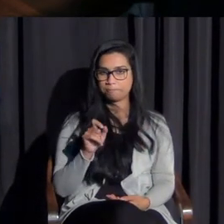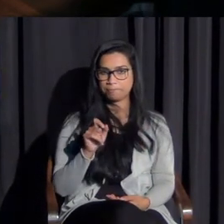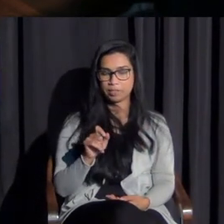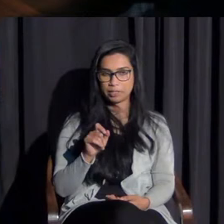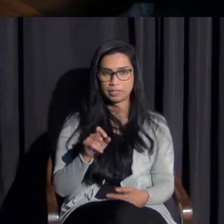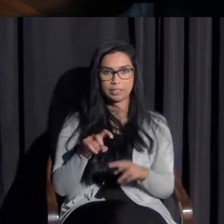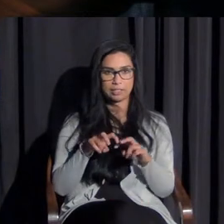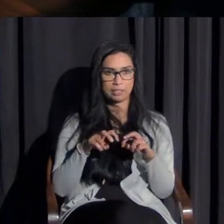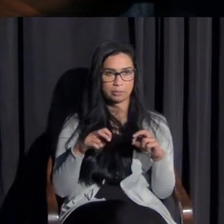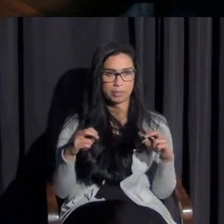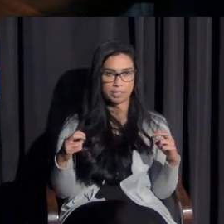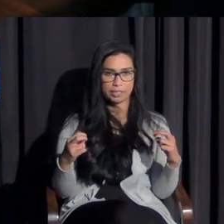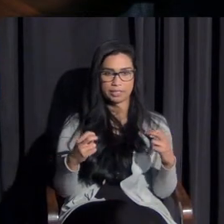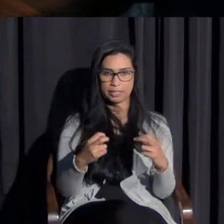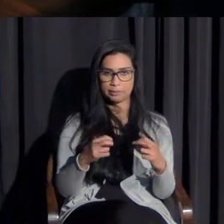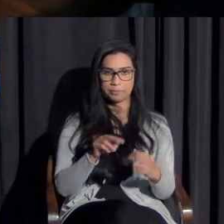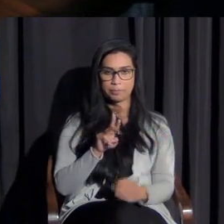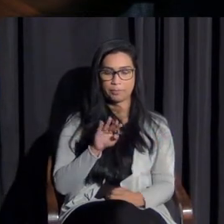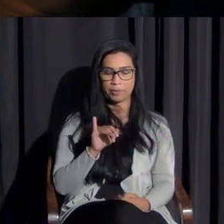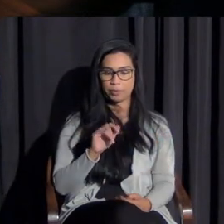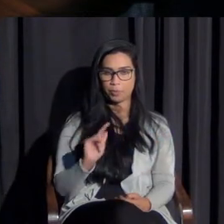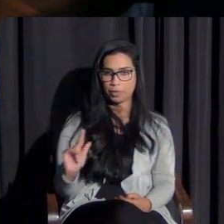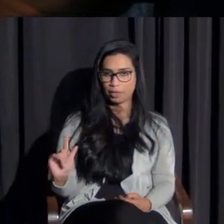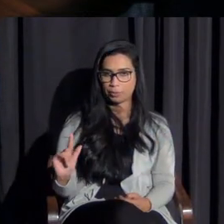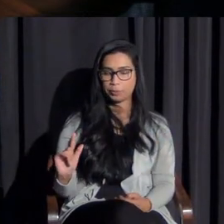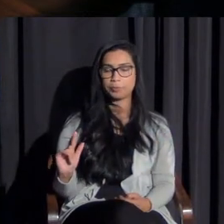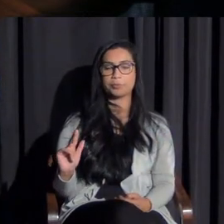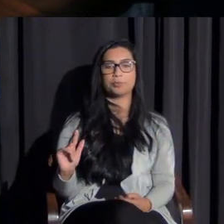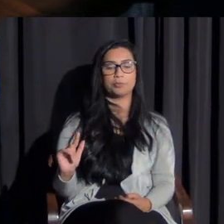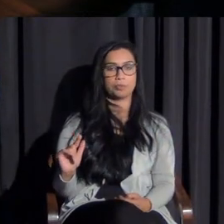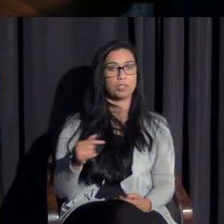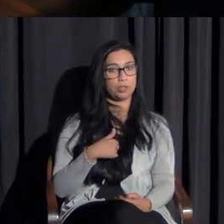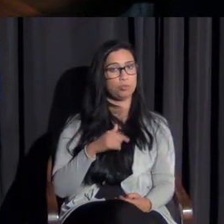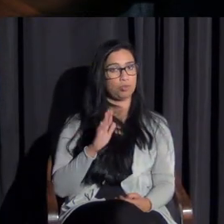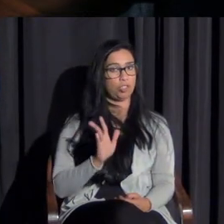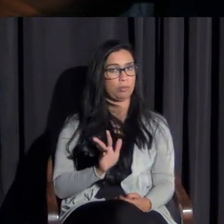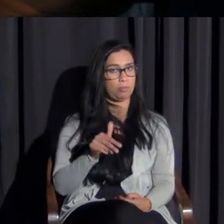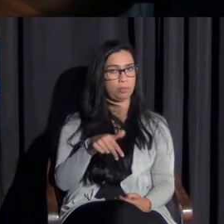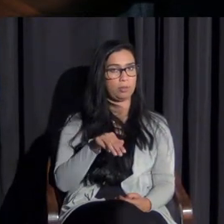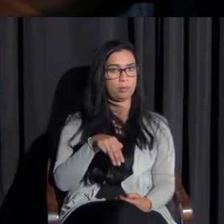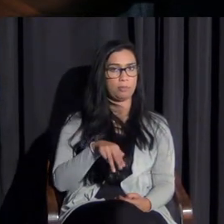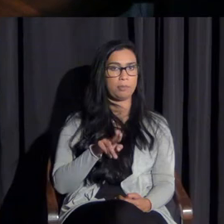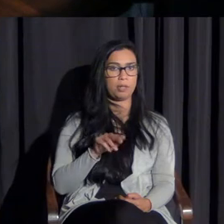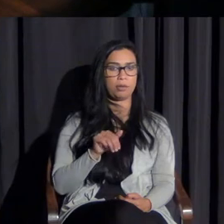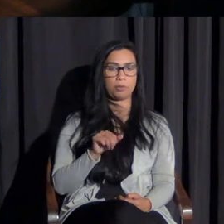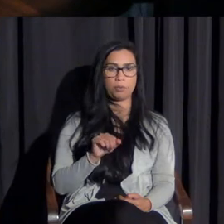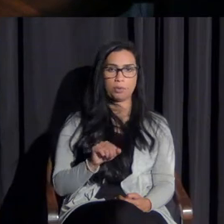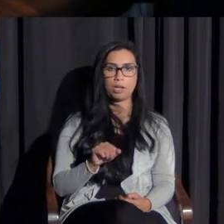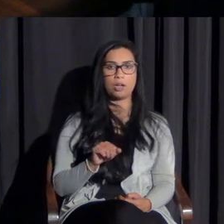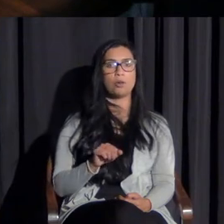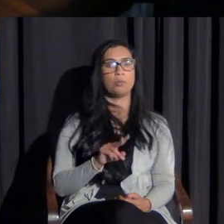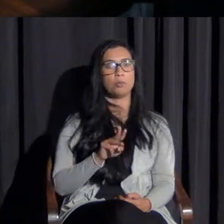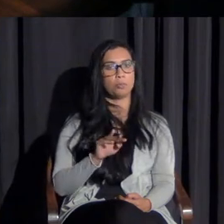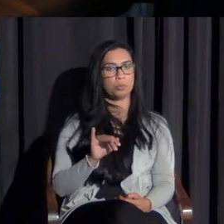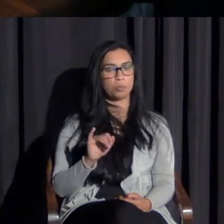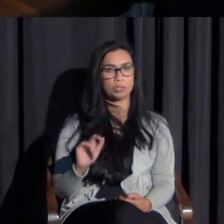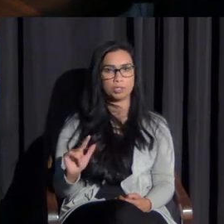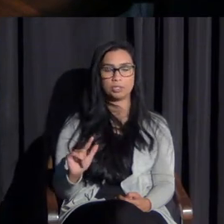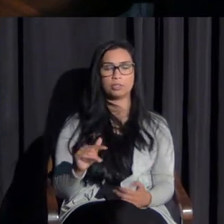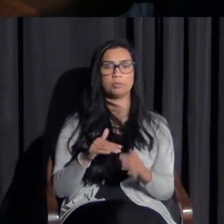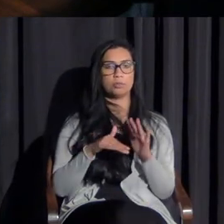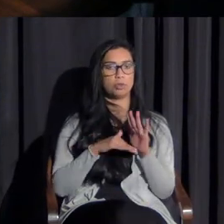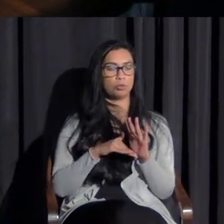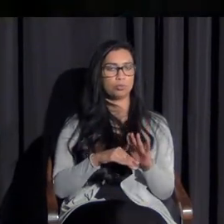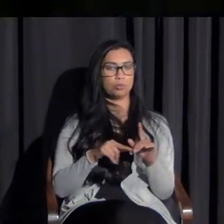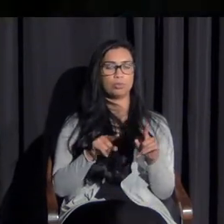mesa por causa das mãos de Will, eu chego na Ocupação Mauá, porque o Will me deu a mão, fez a ponte ali com a Elaine. À